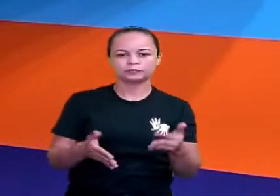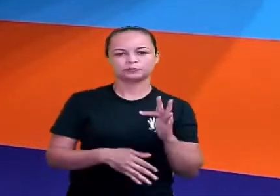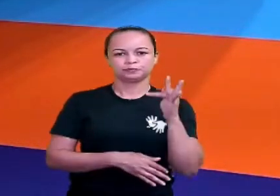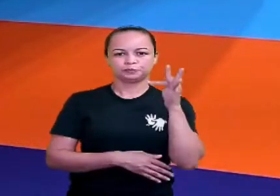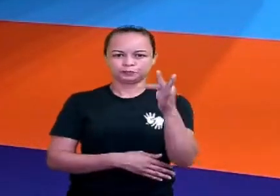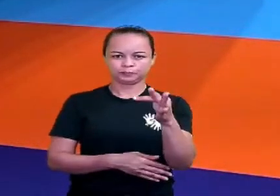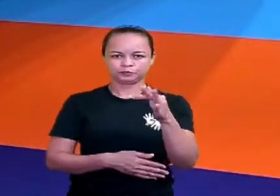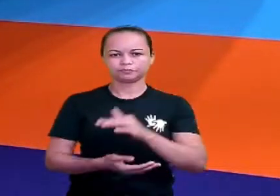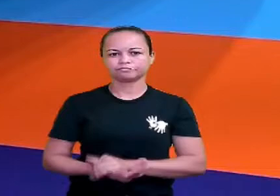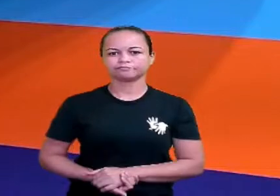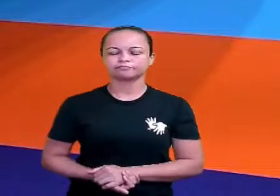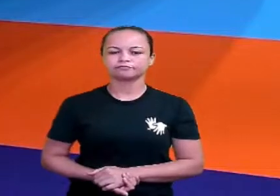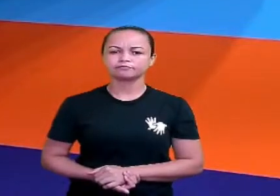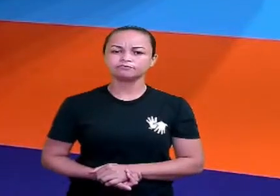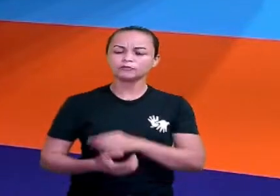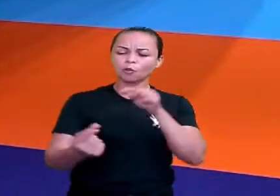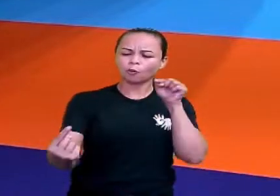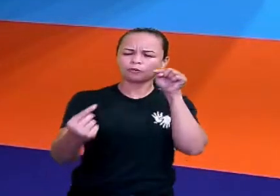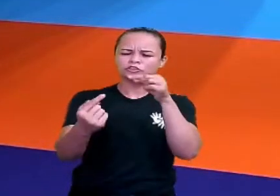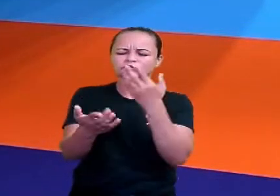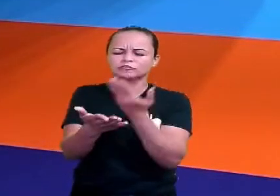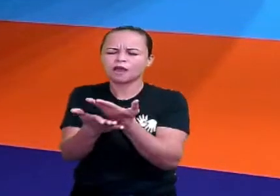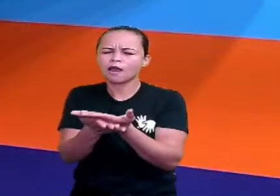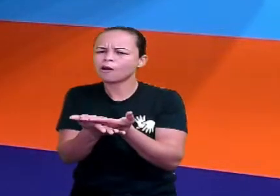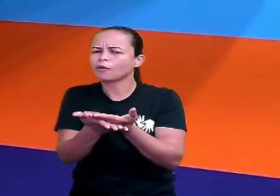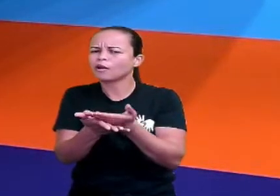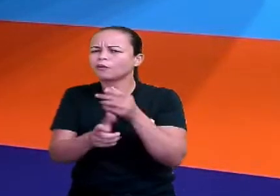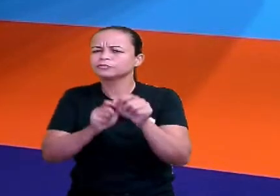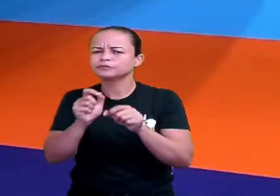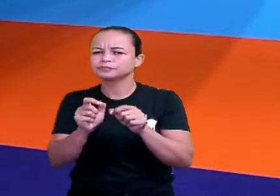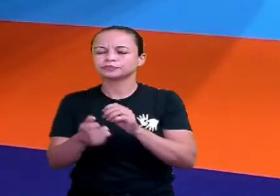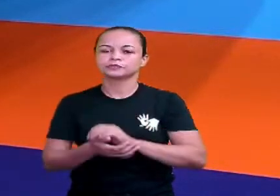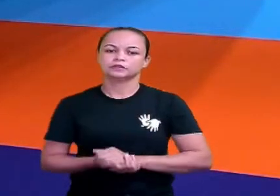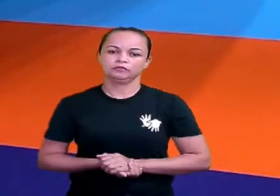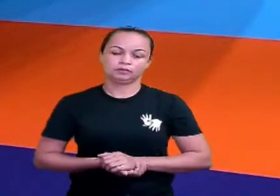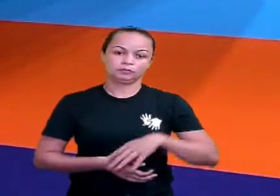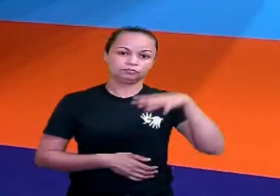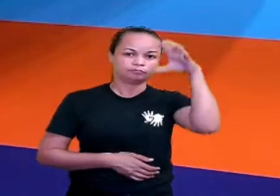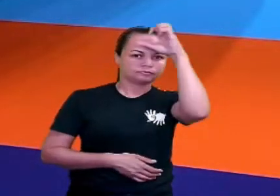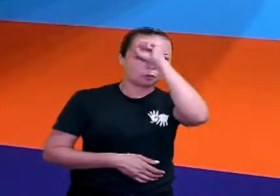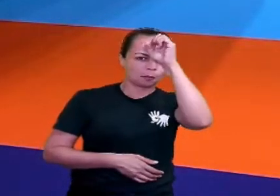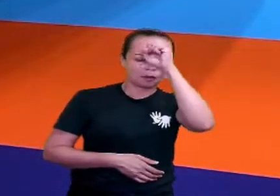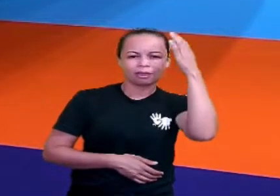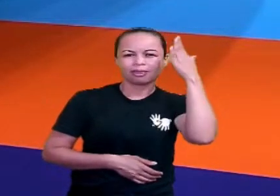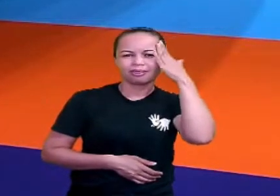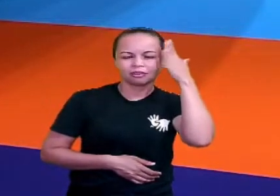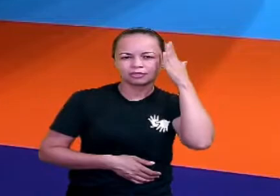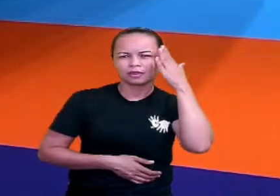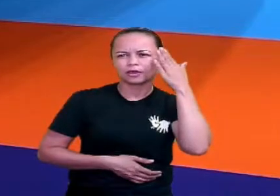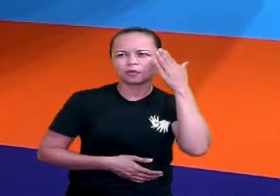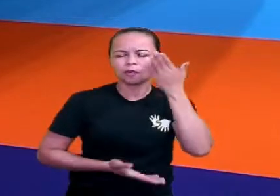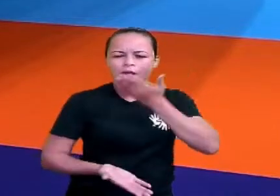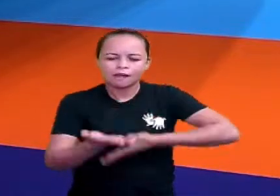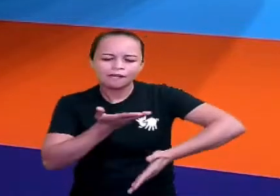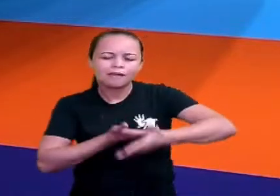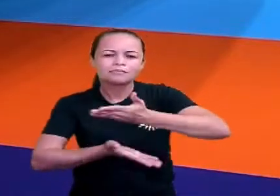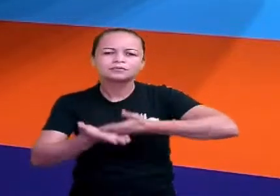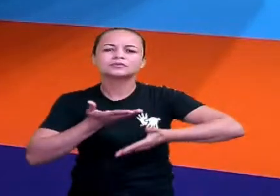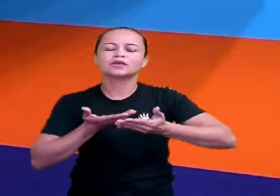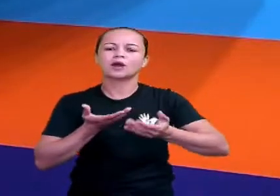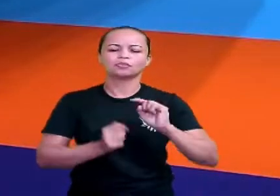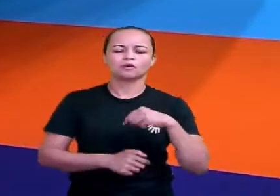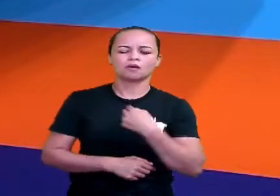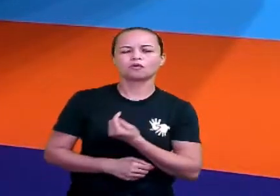Qual é o objetivo da nossa aula? A gente vai compreender como é que a relação da gente em família,